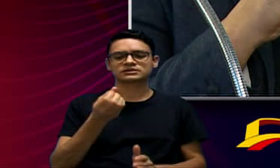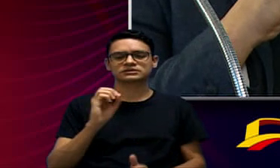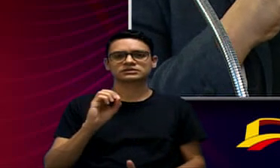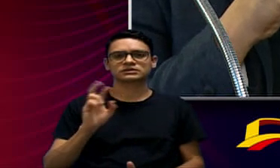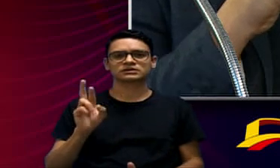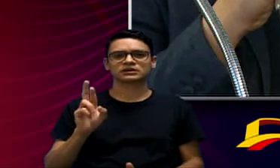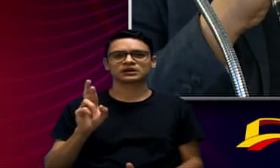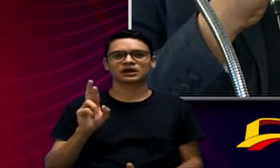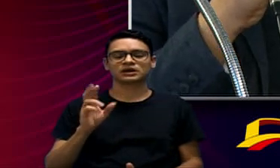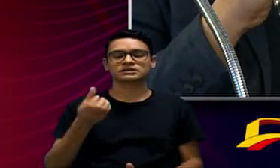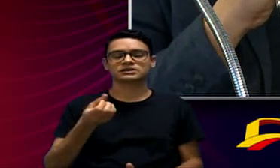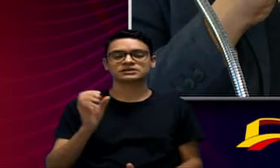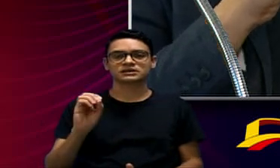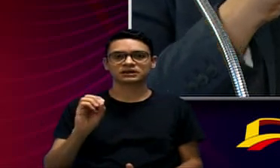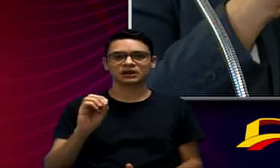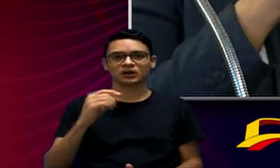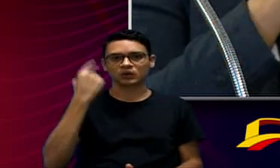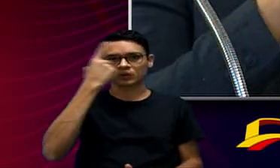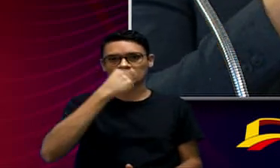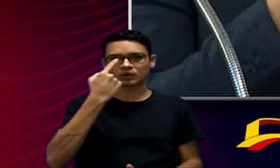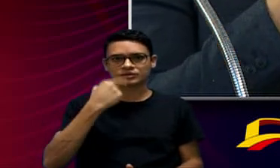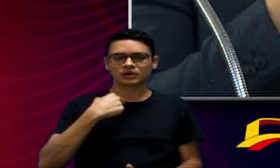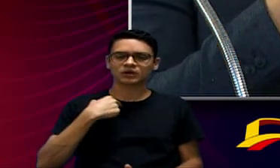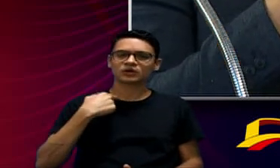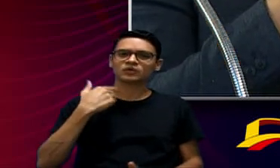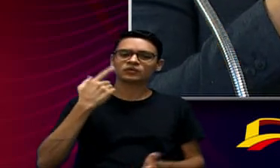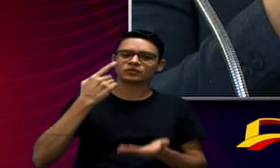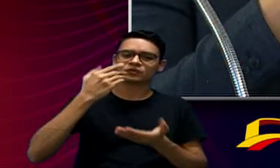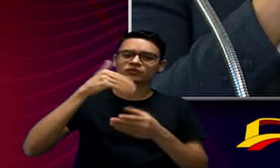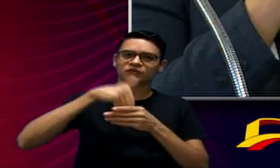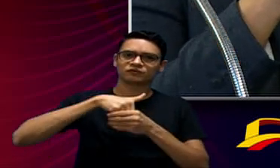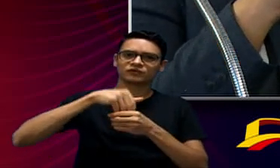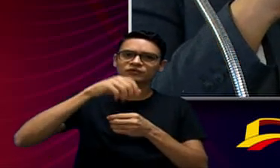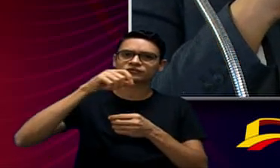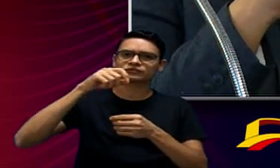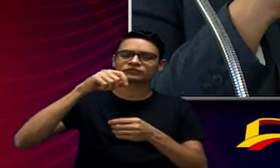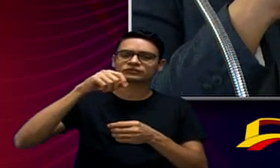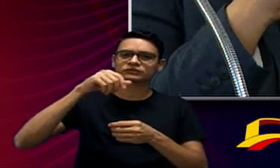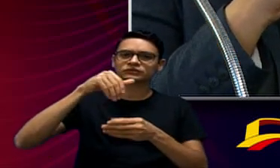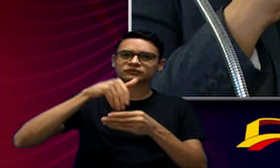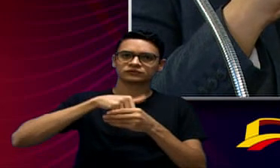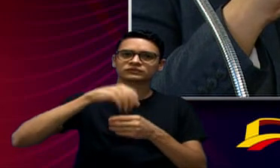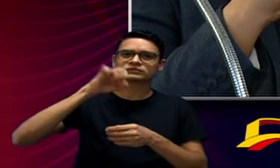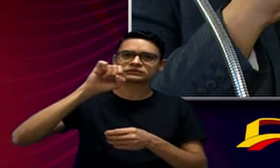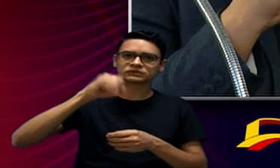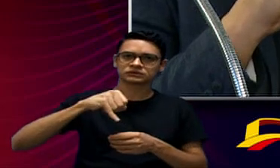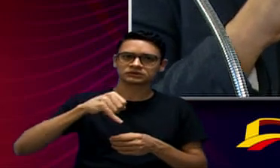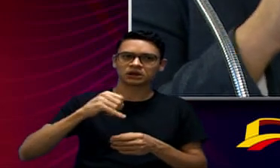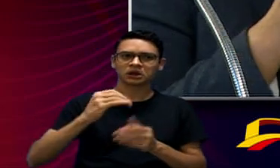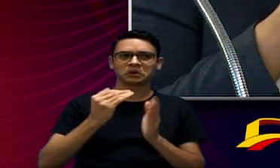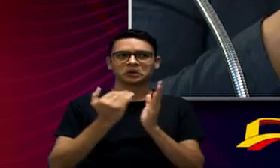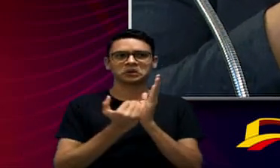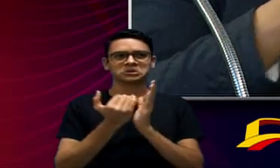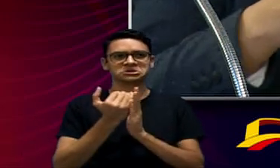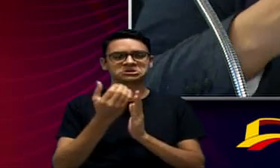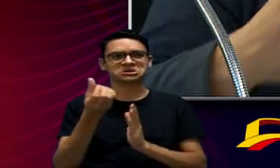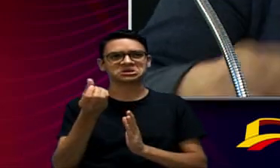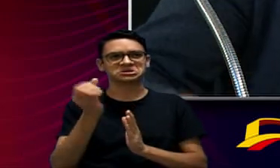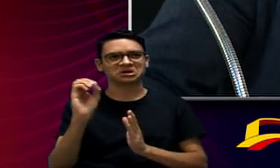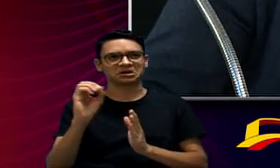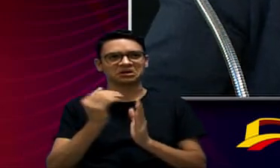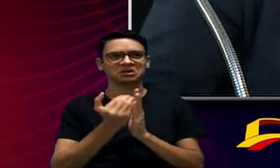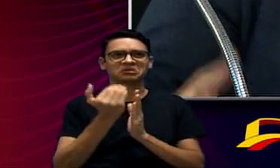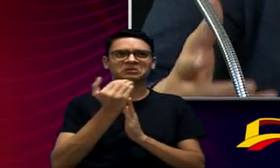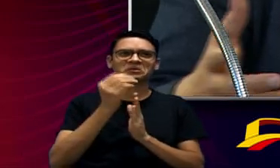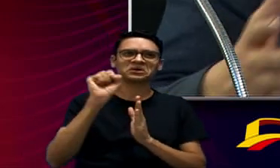60 horas. De toda forma, eu sou favorável, eu voto, seja para 60 ou seja para propriamente para 80 horas. O que a gente